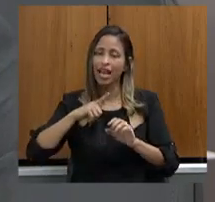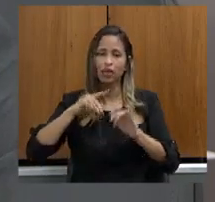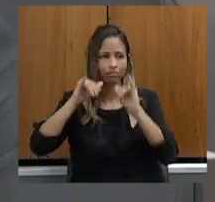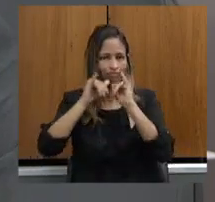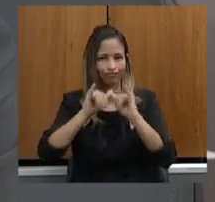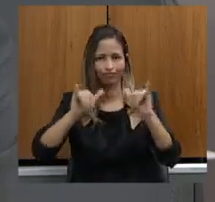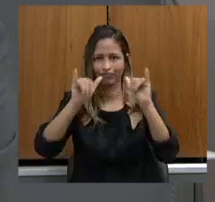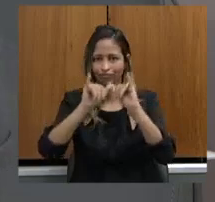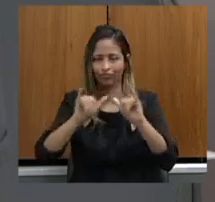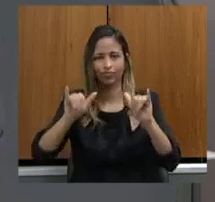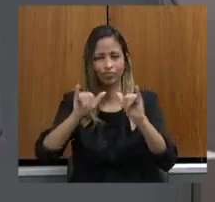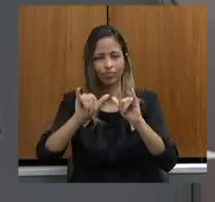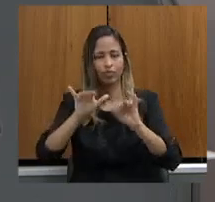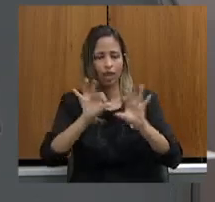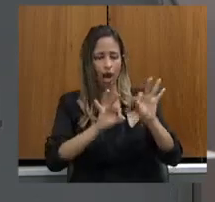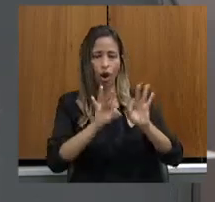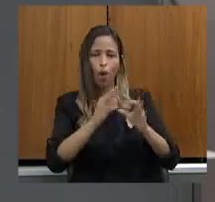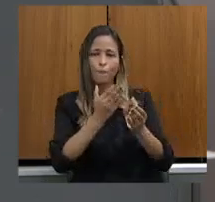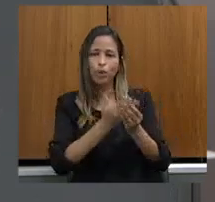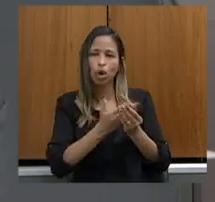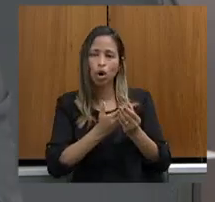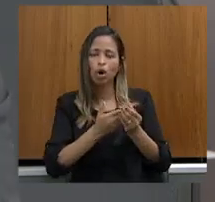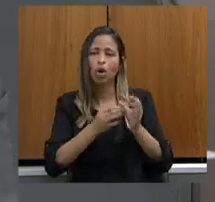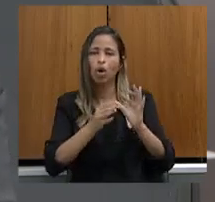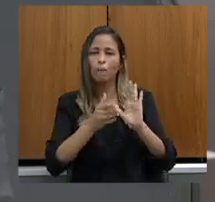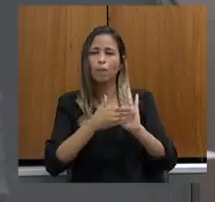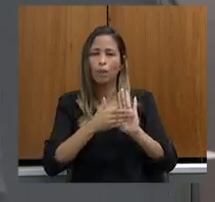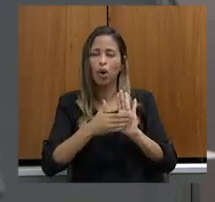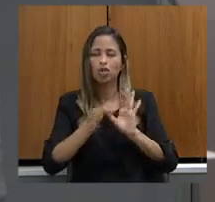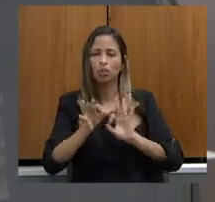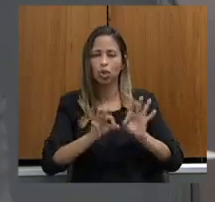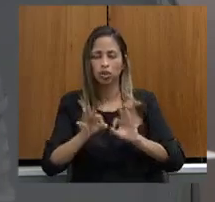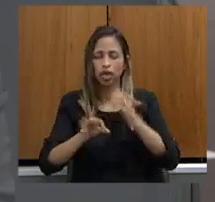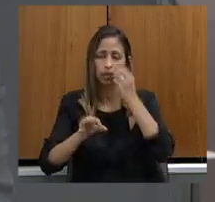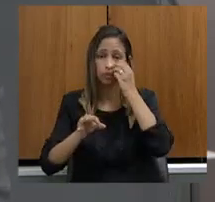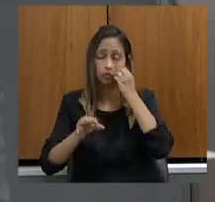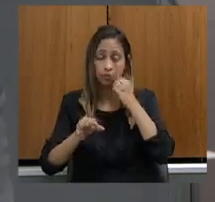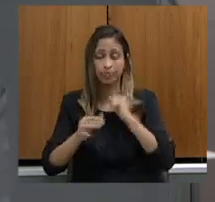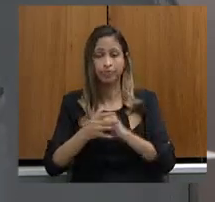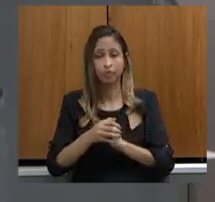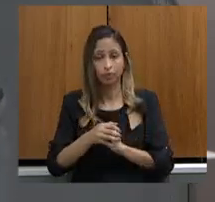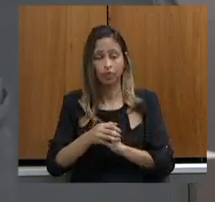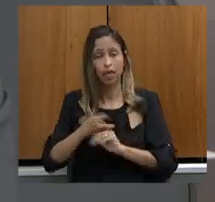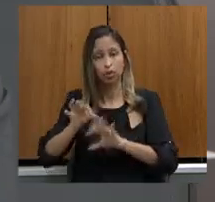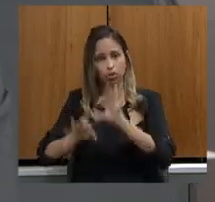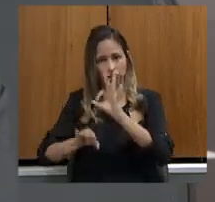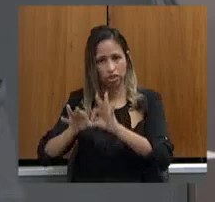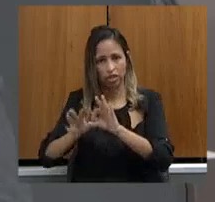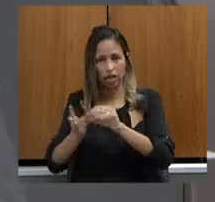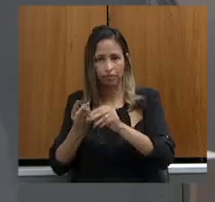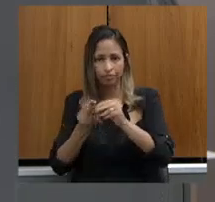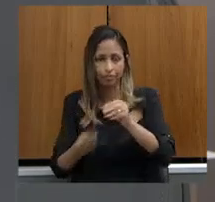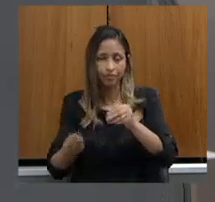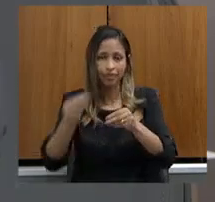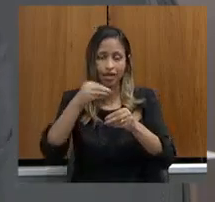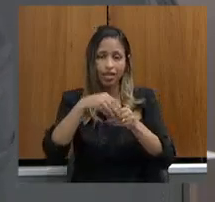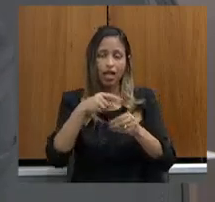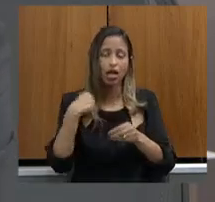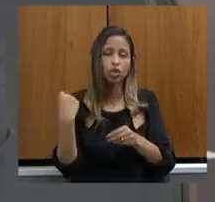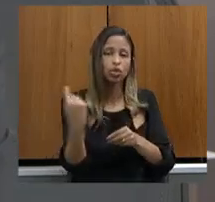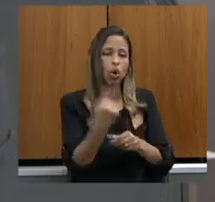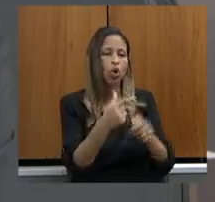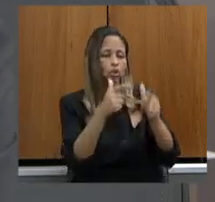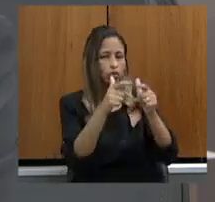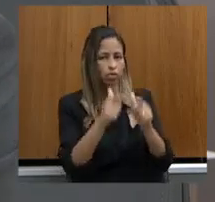manifestação em relação ao projeto E aí já saindo um pouquinho da questão judicial e entrando no nosso